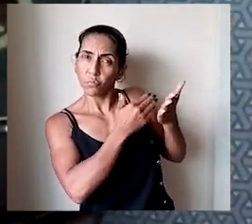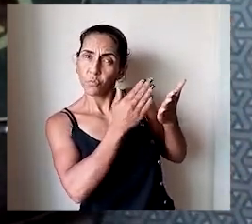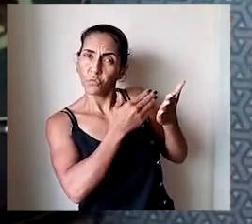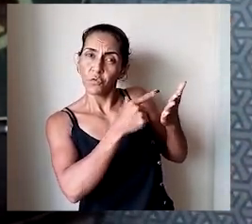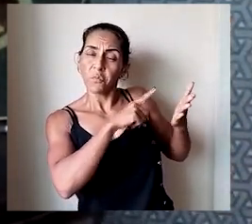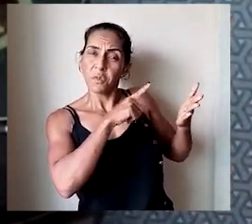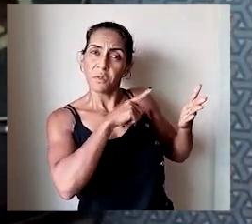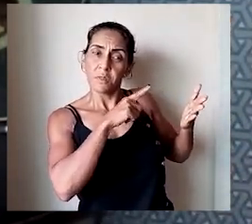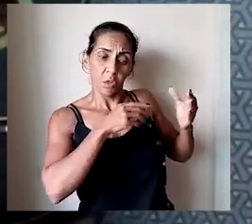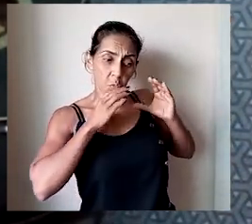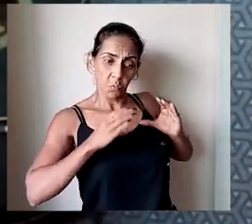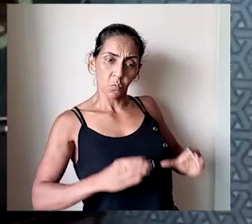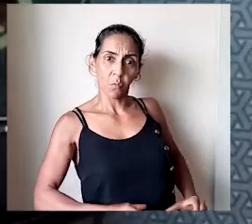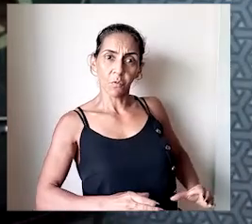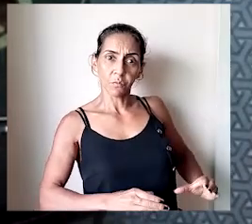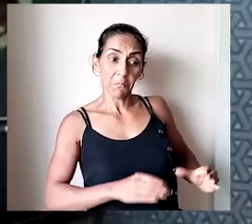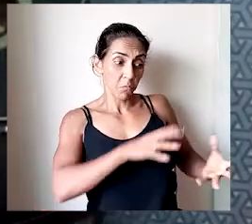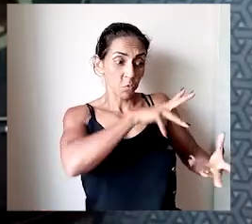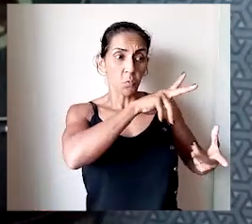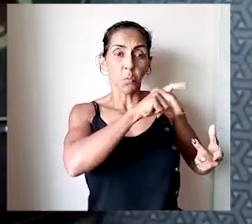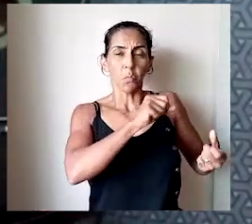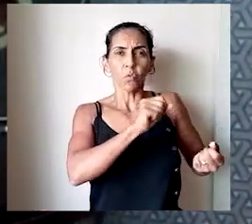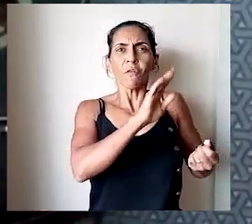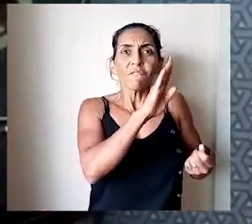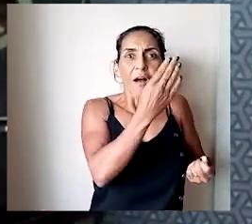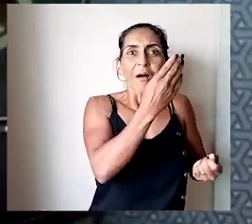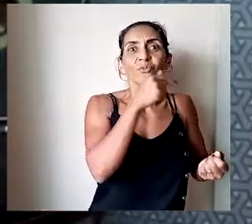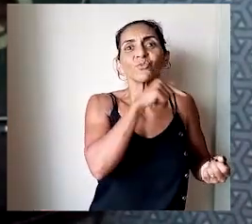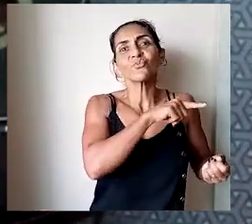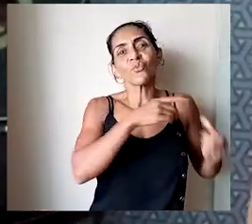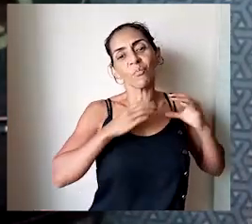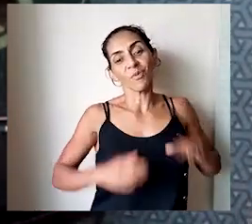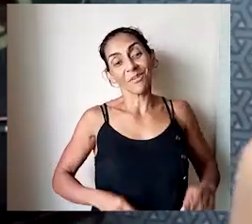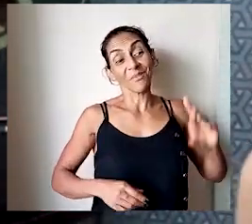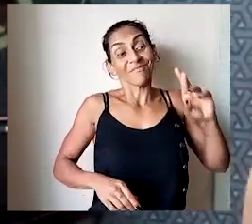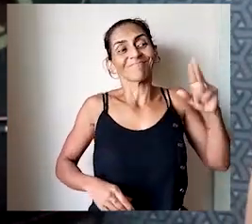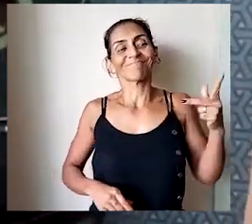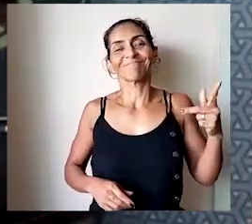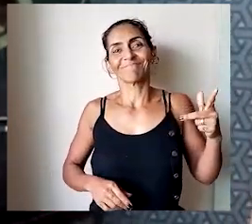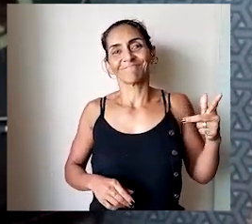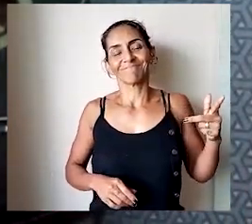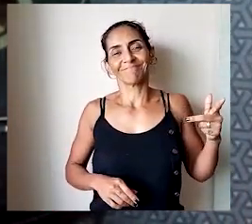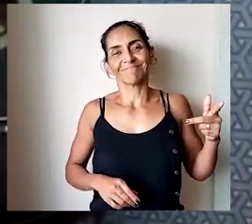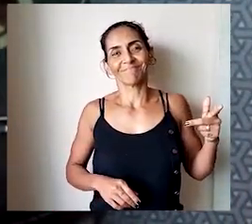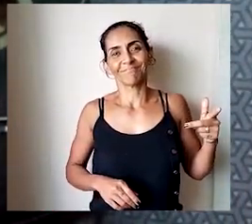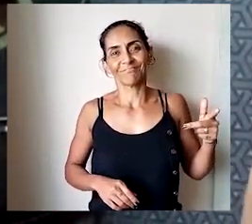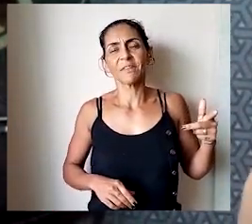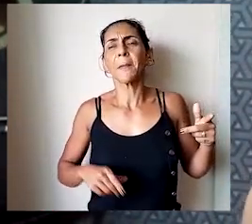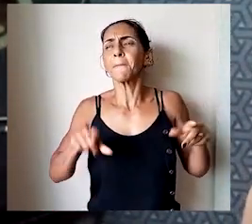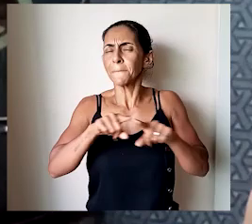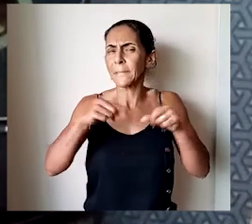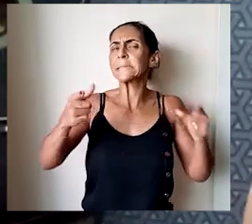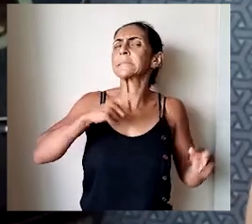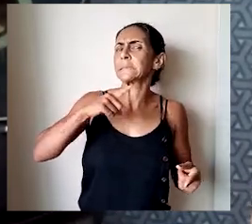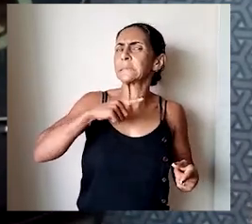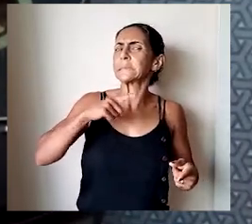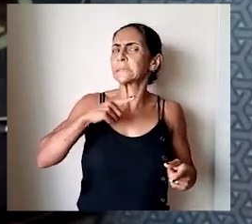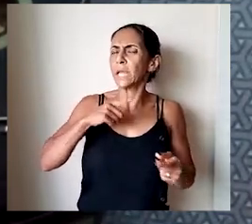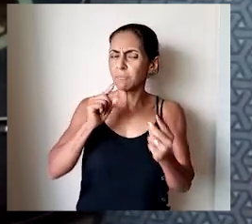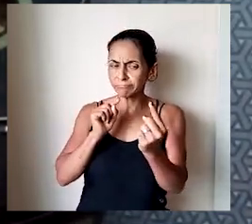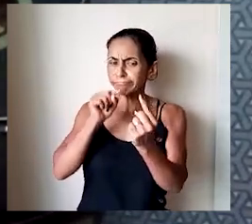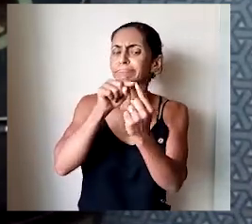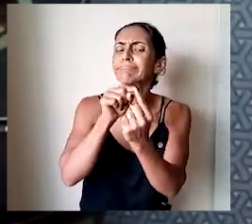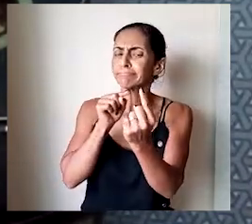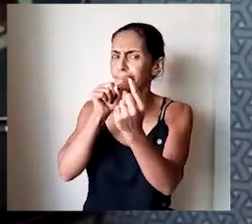enriquece muito o filme, porque quando se trata de uma produção visual, existem alguns pontos que realmente devem